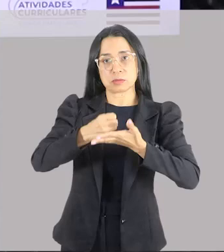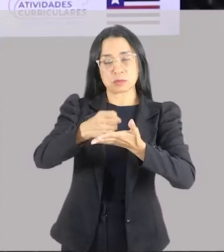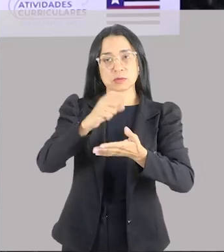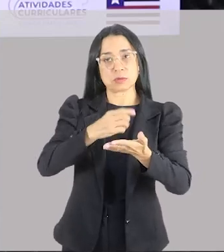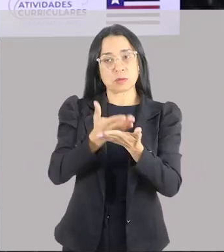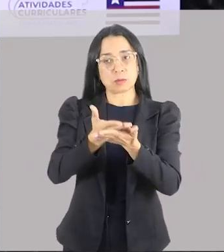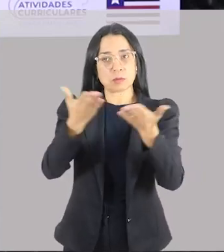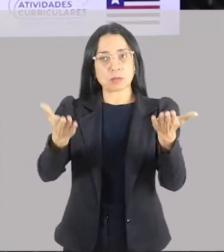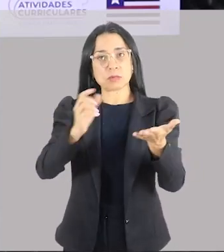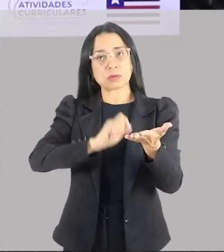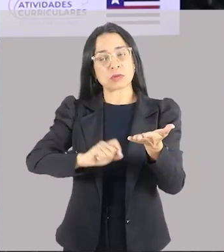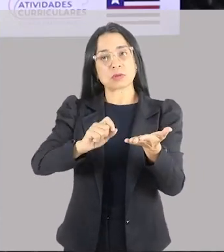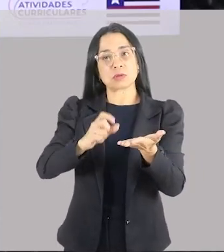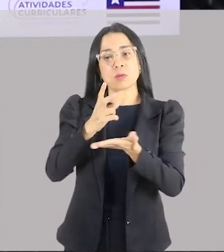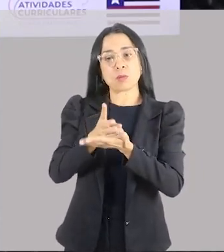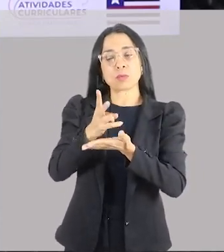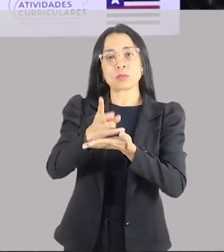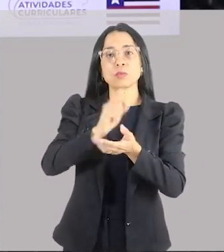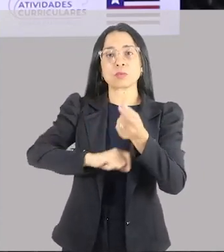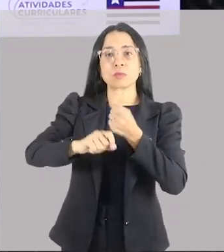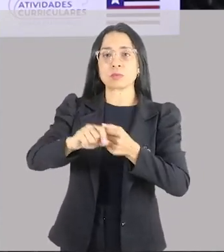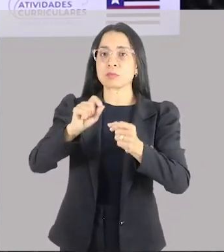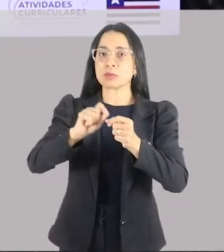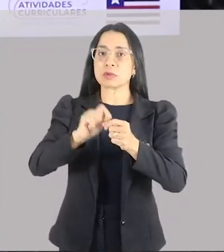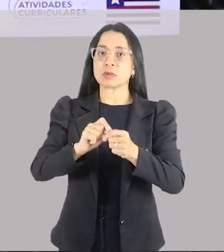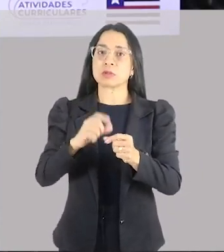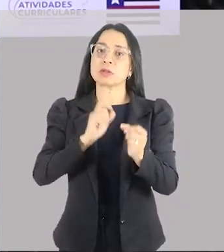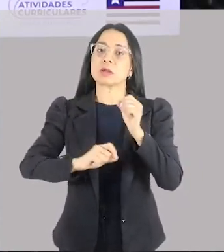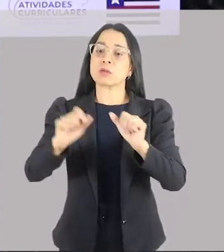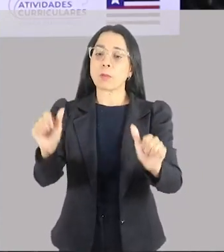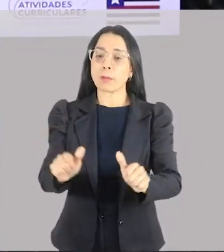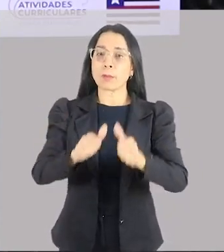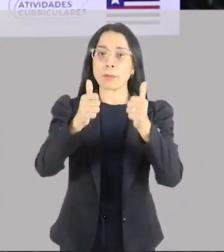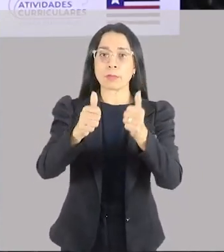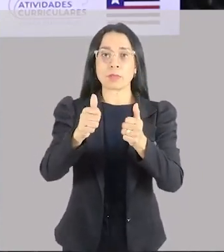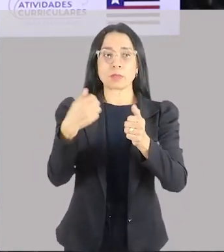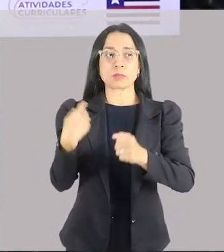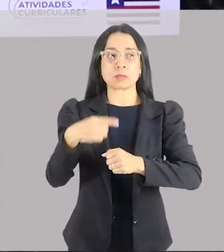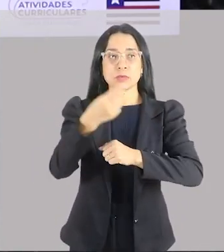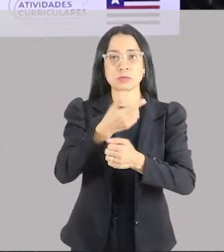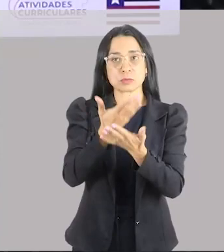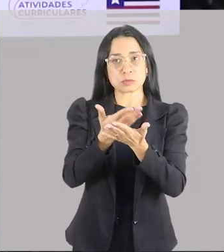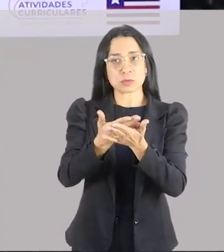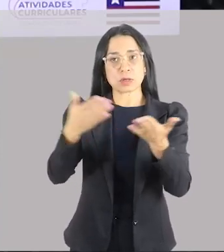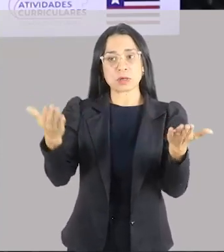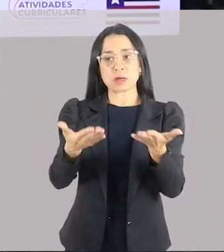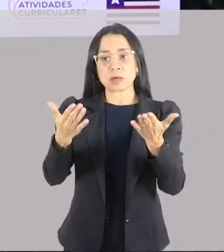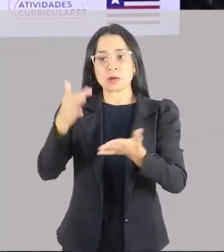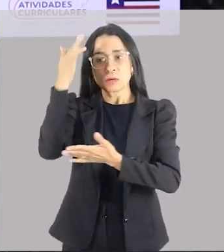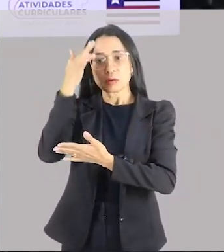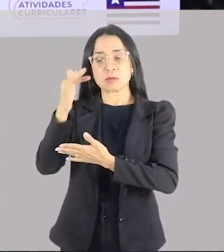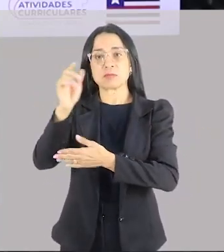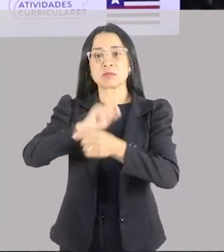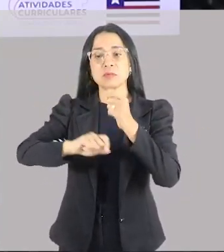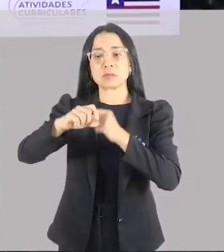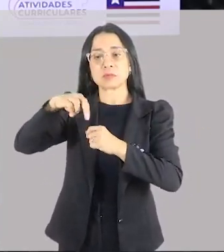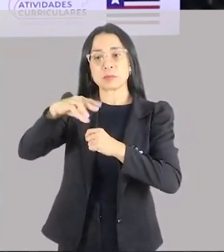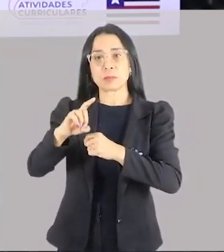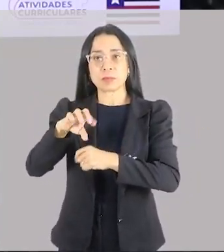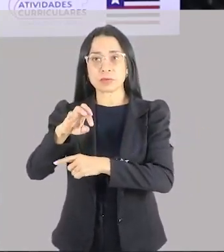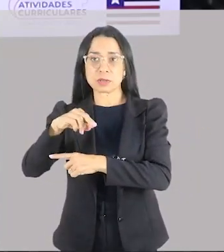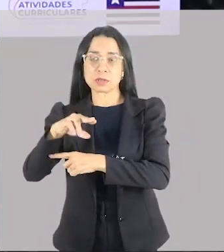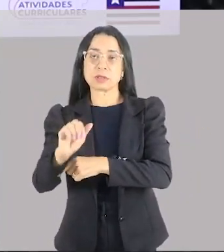com vocês, eternamente, tentando fazer o melhor. Nós vamos tratar aqui da filosofia moderna. Nós temos hoje